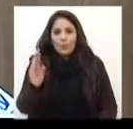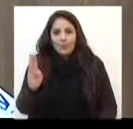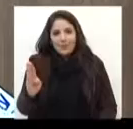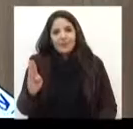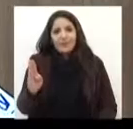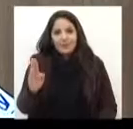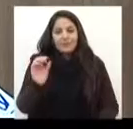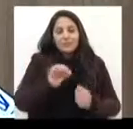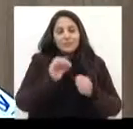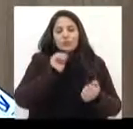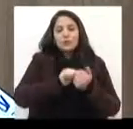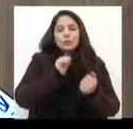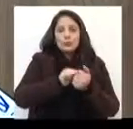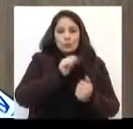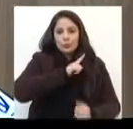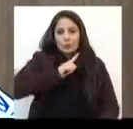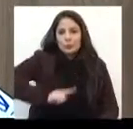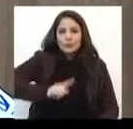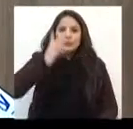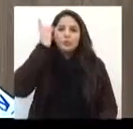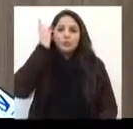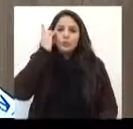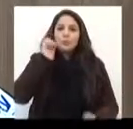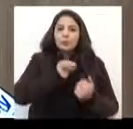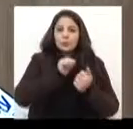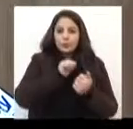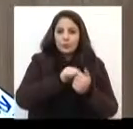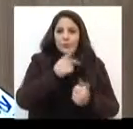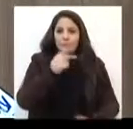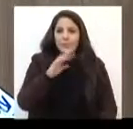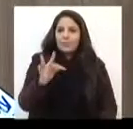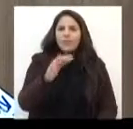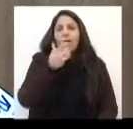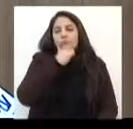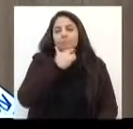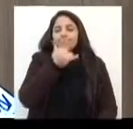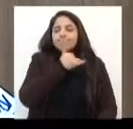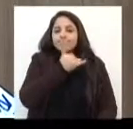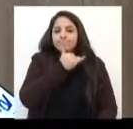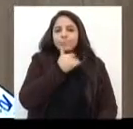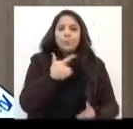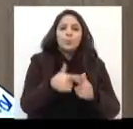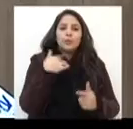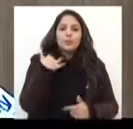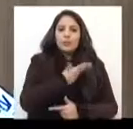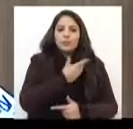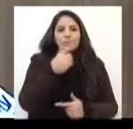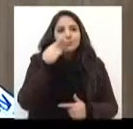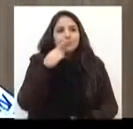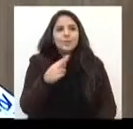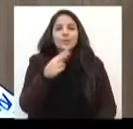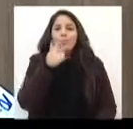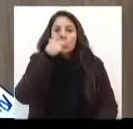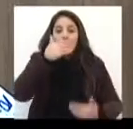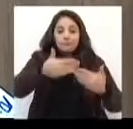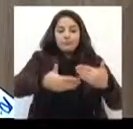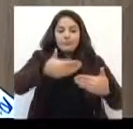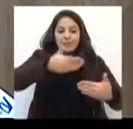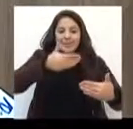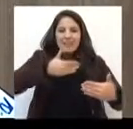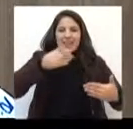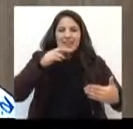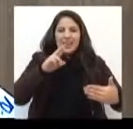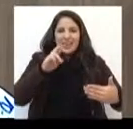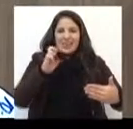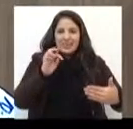Dilma e junto com o PT, e é lamentável que a gente vê no cenário de retrocesso do nosso